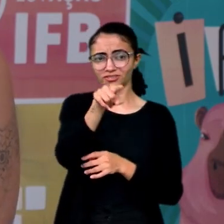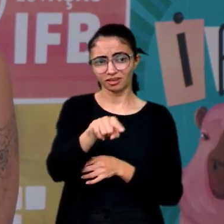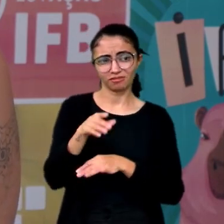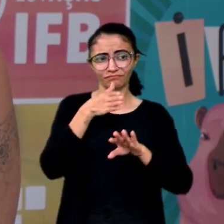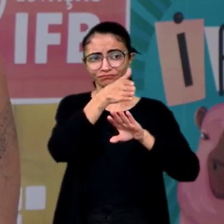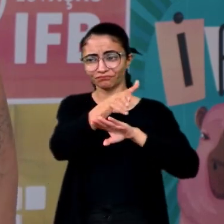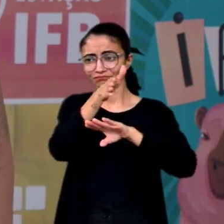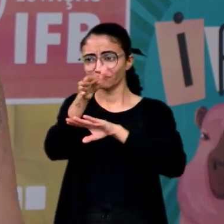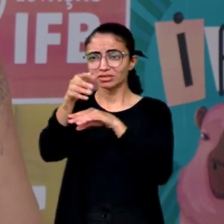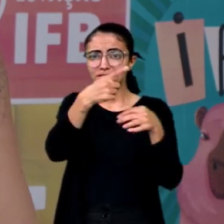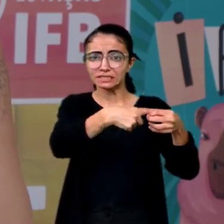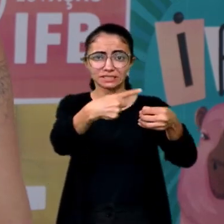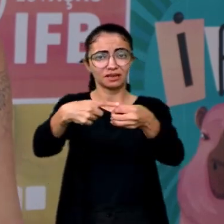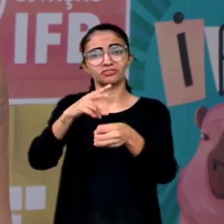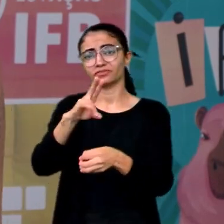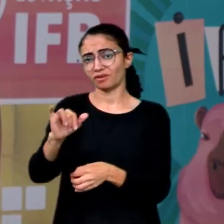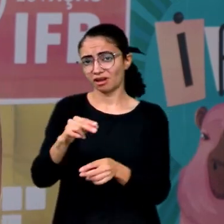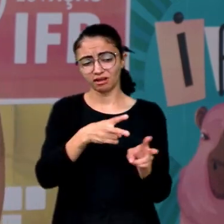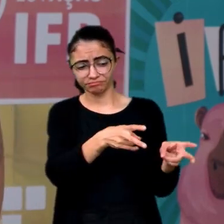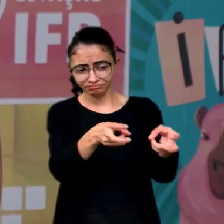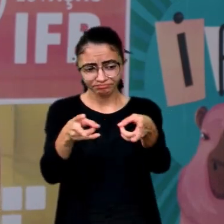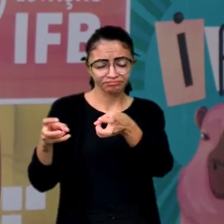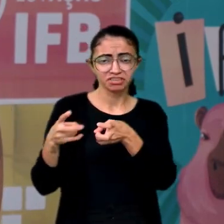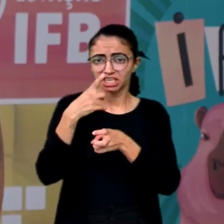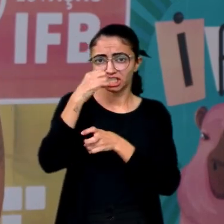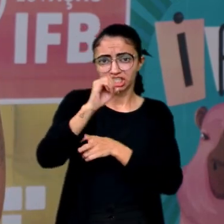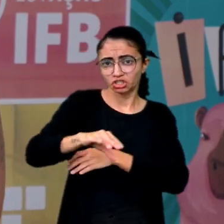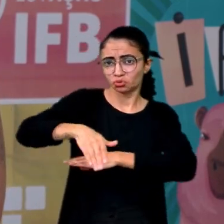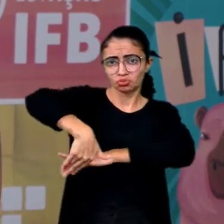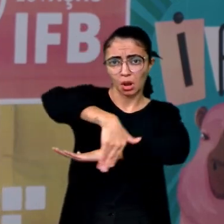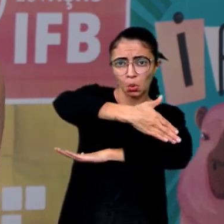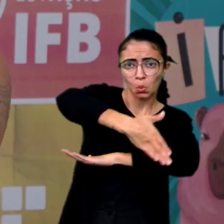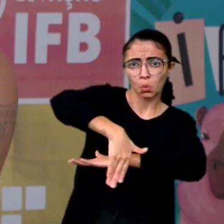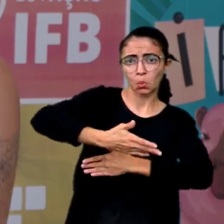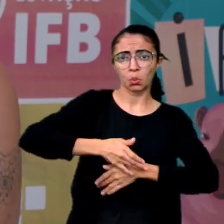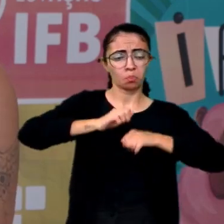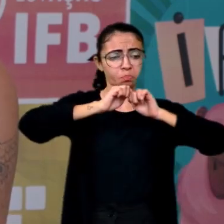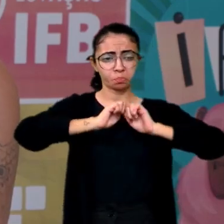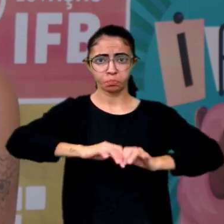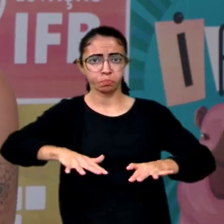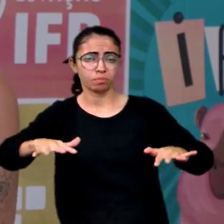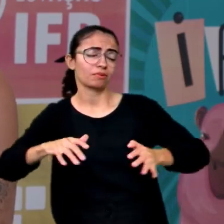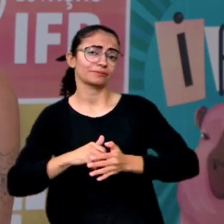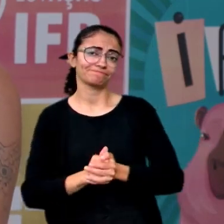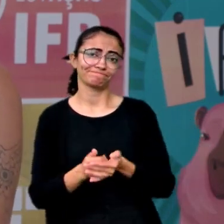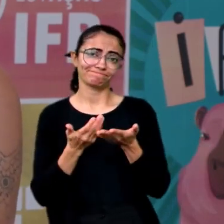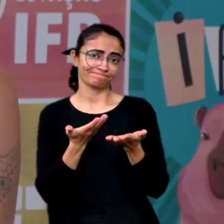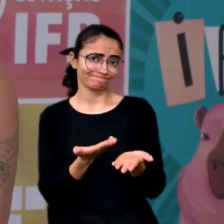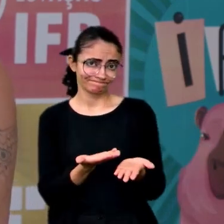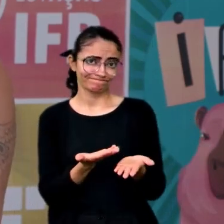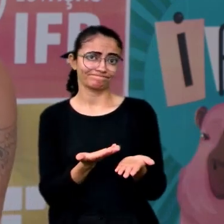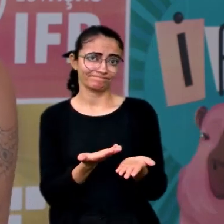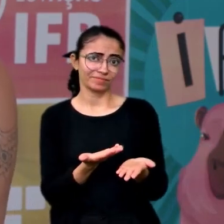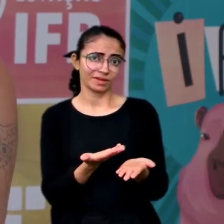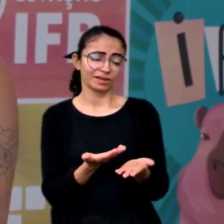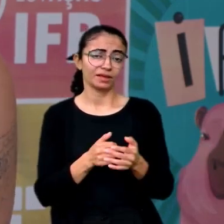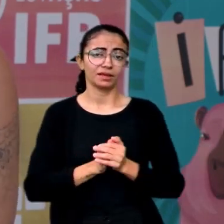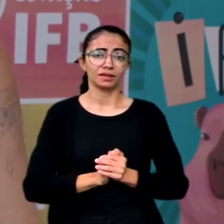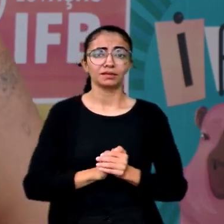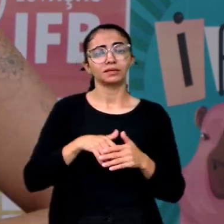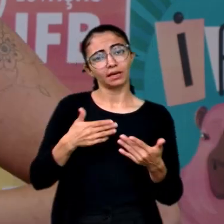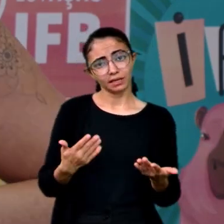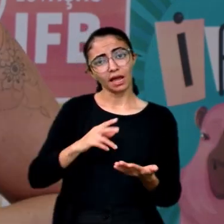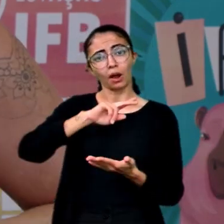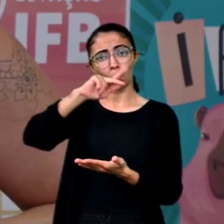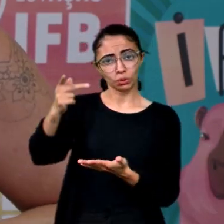chão, você vai ver lixo espalhado por toda a região, e um reflexo disso foi a epidemia